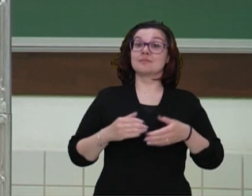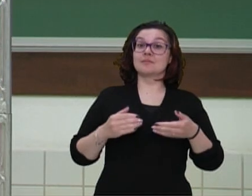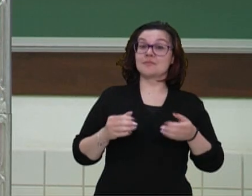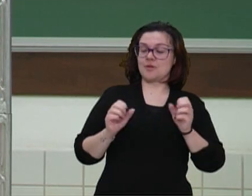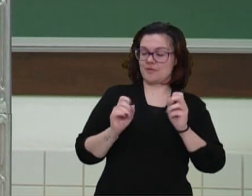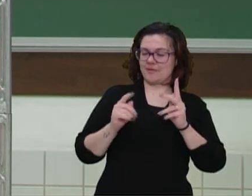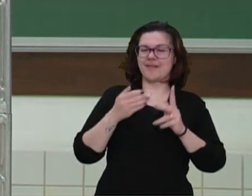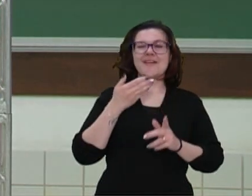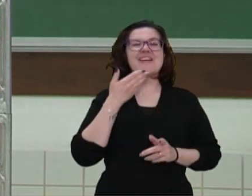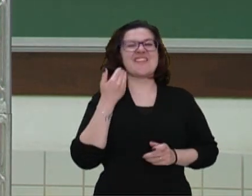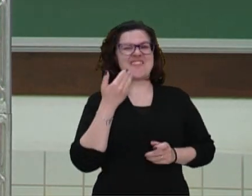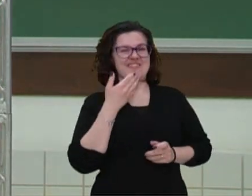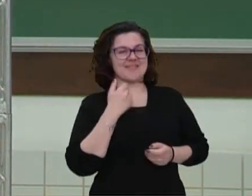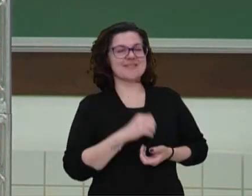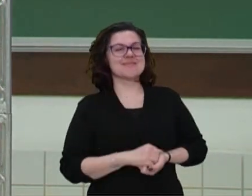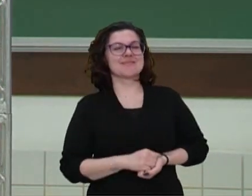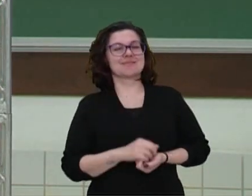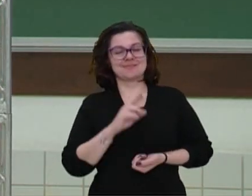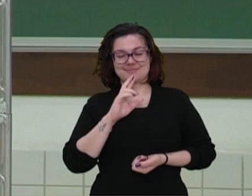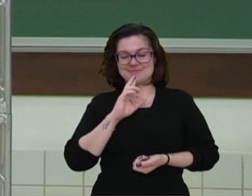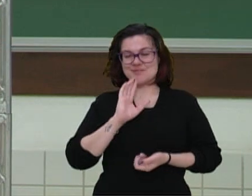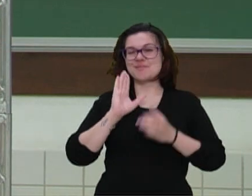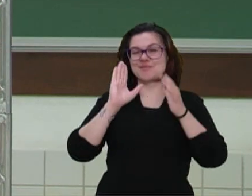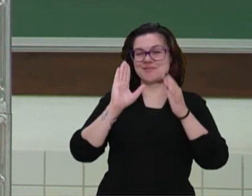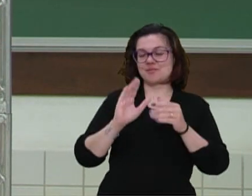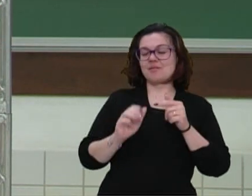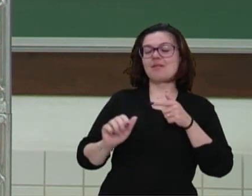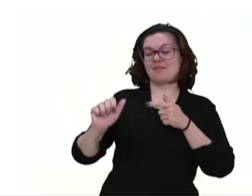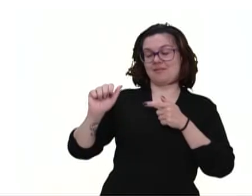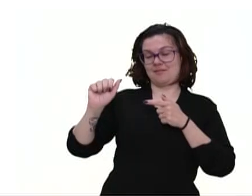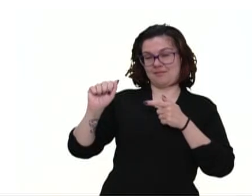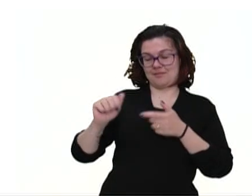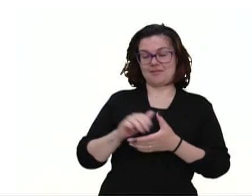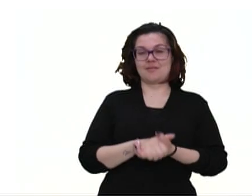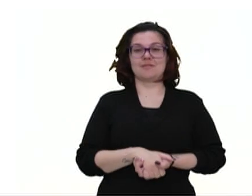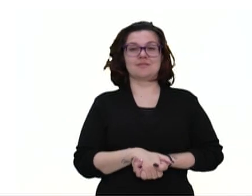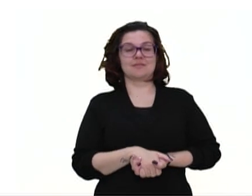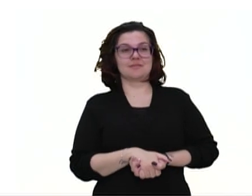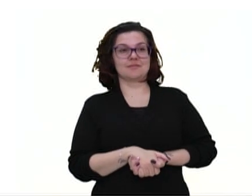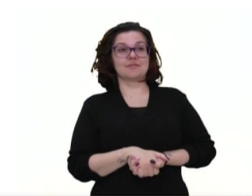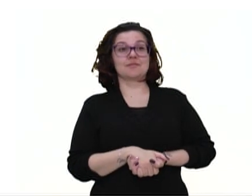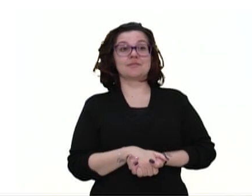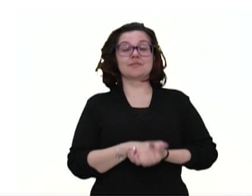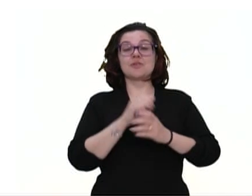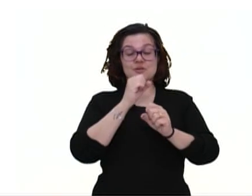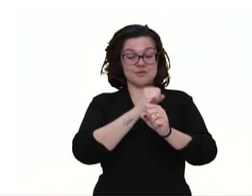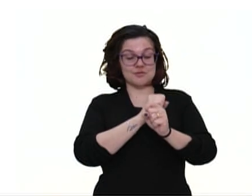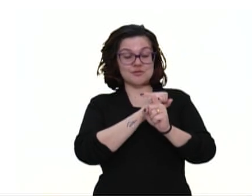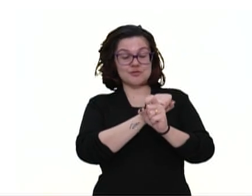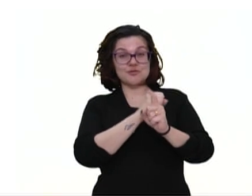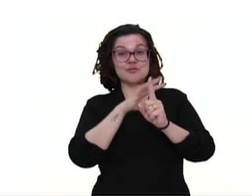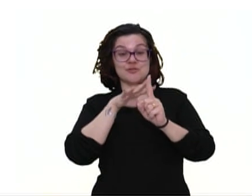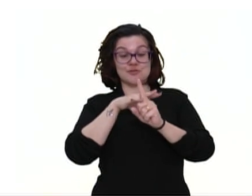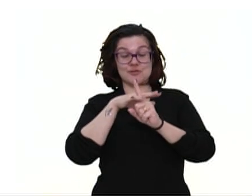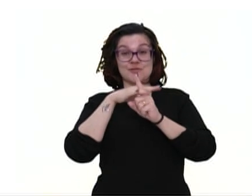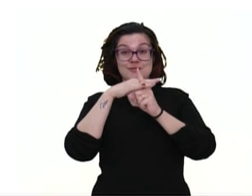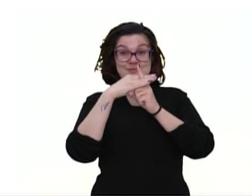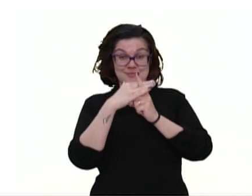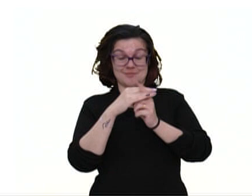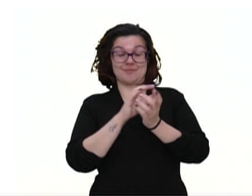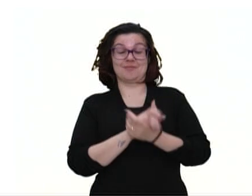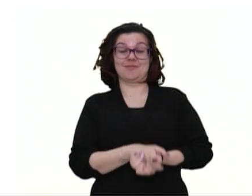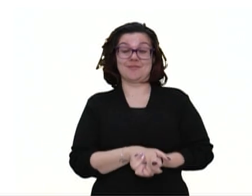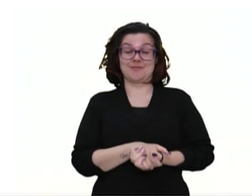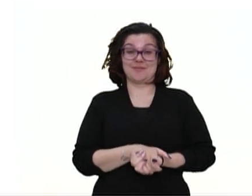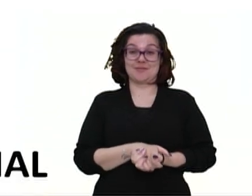Okay? Fácil, né? A resposta correta desta é a alternativa A, o socialismo na União Soviética